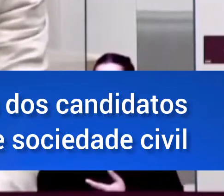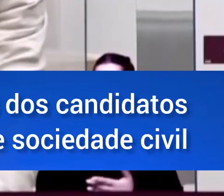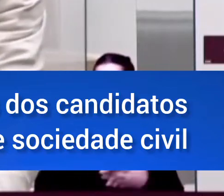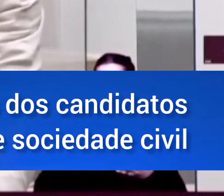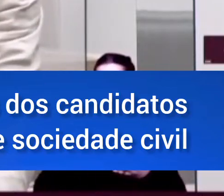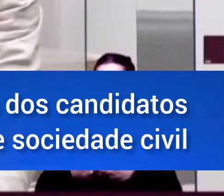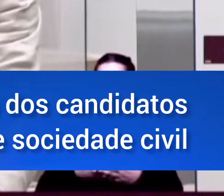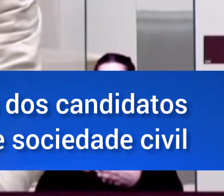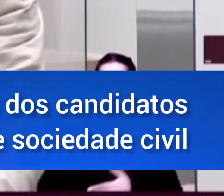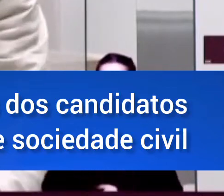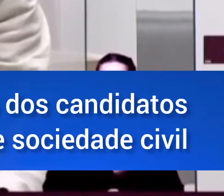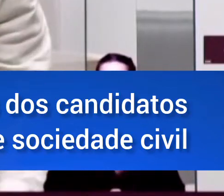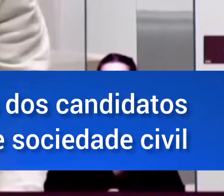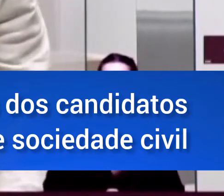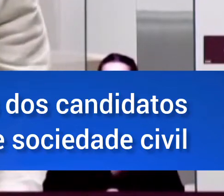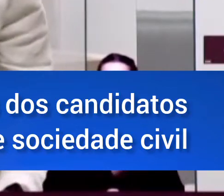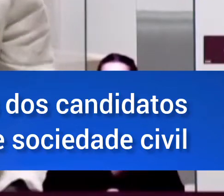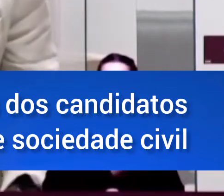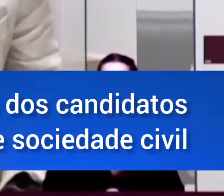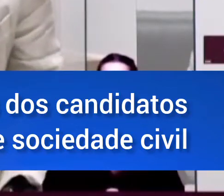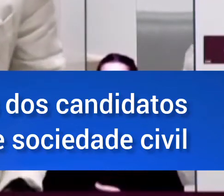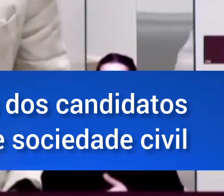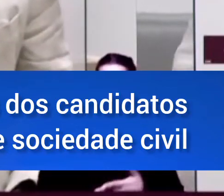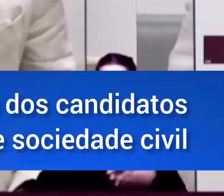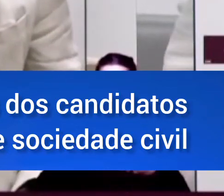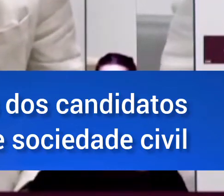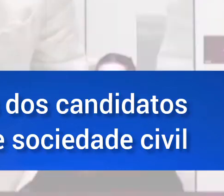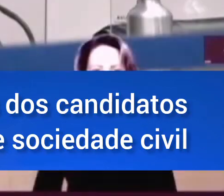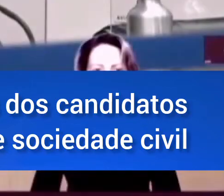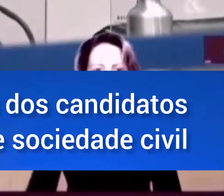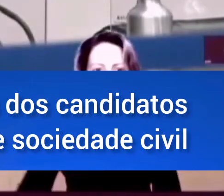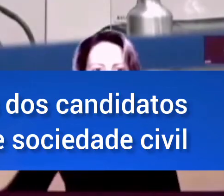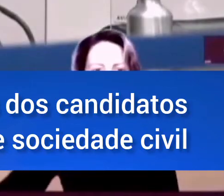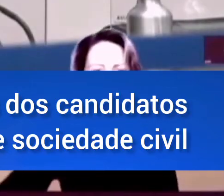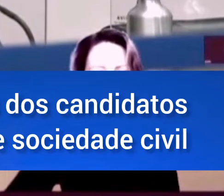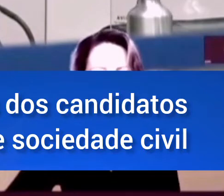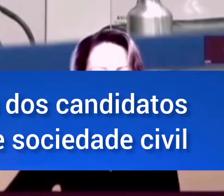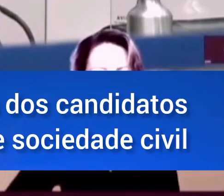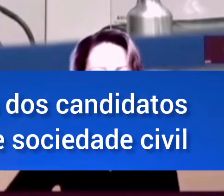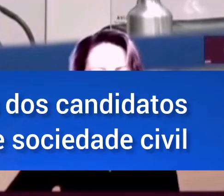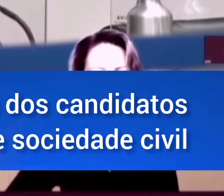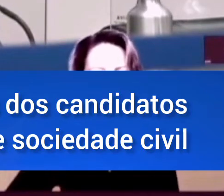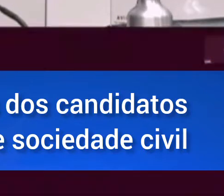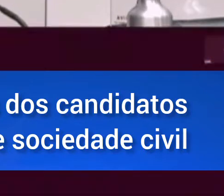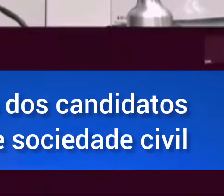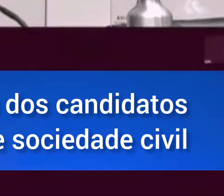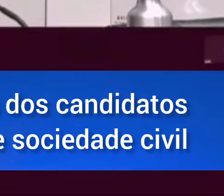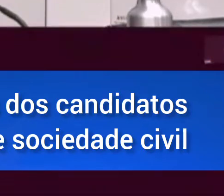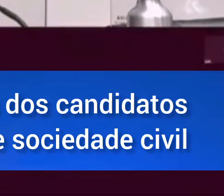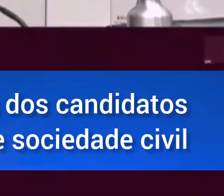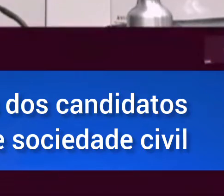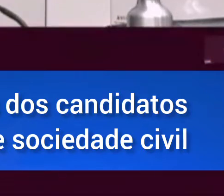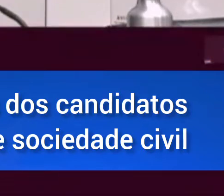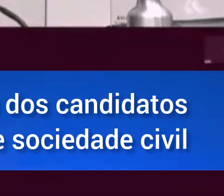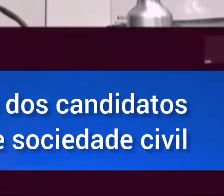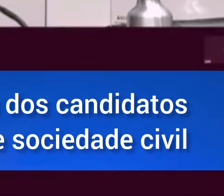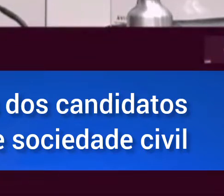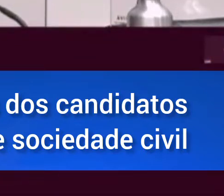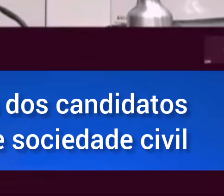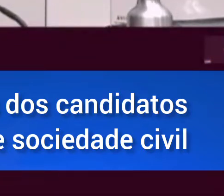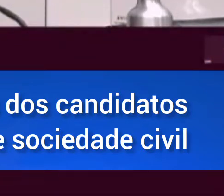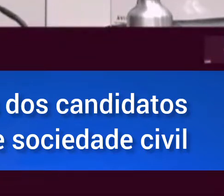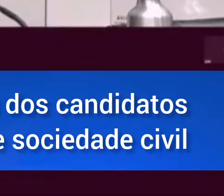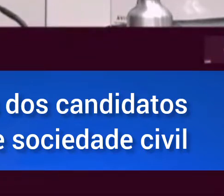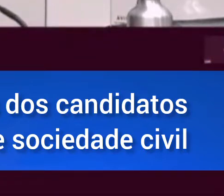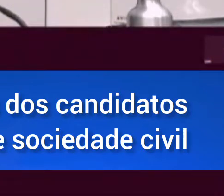em resolução dos problemas para que os culpados sejam punidos desafio ele traz algumas perspectivas